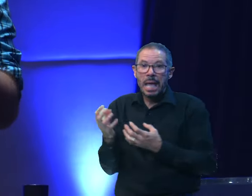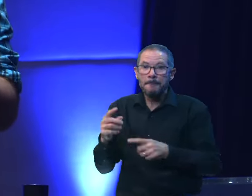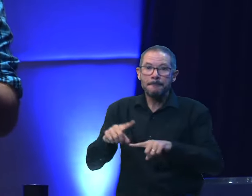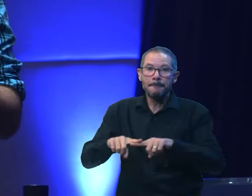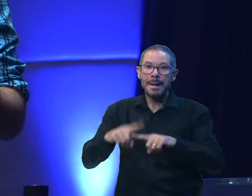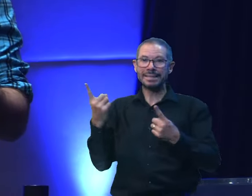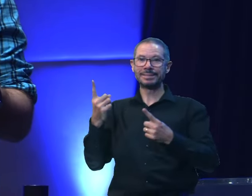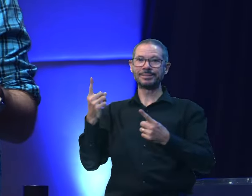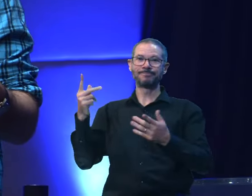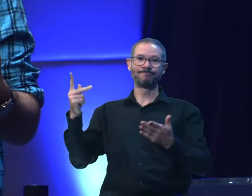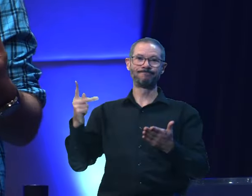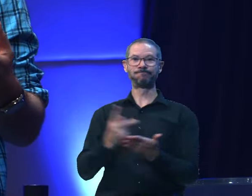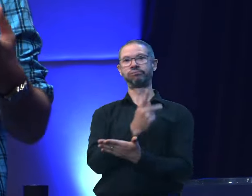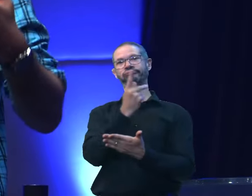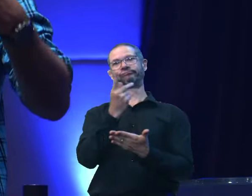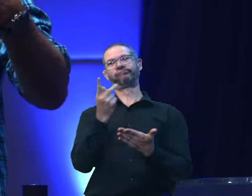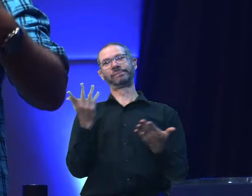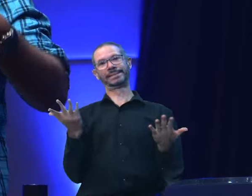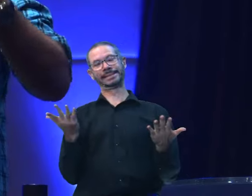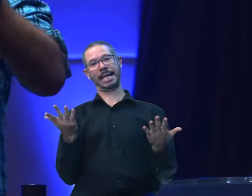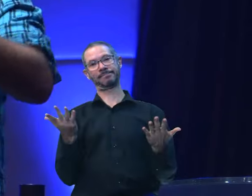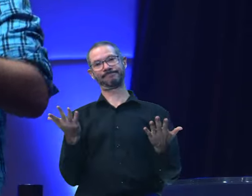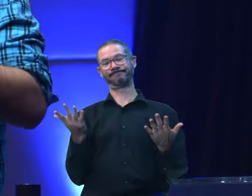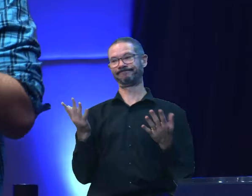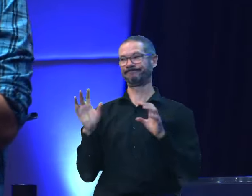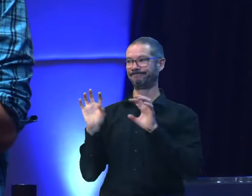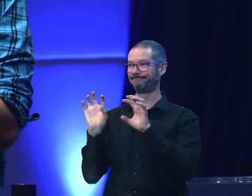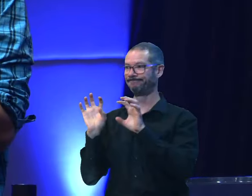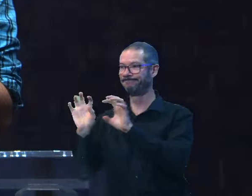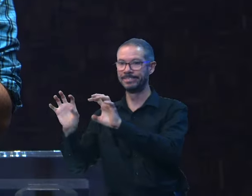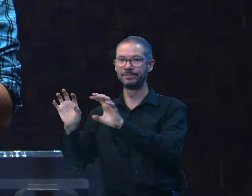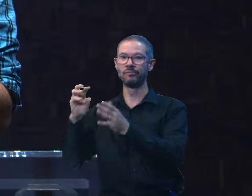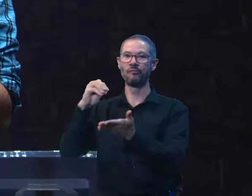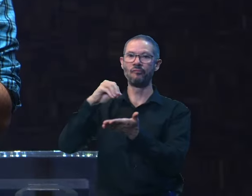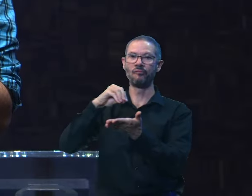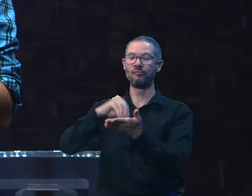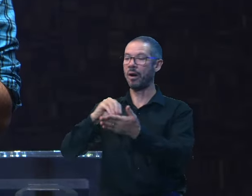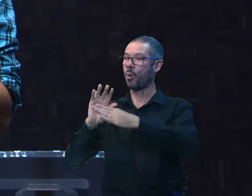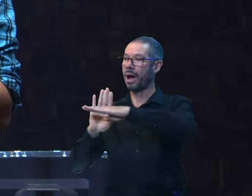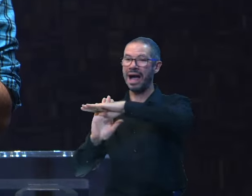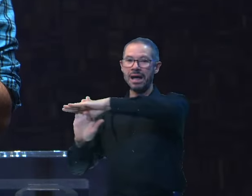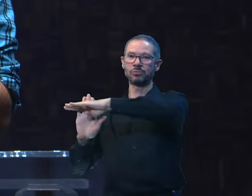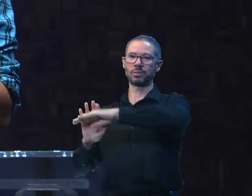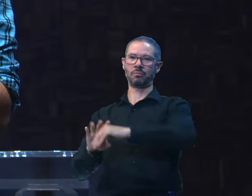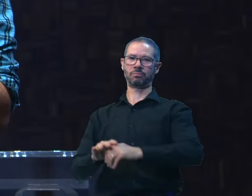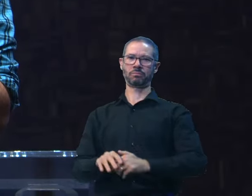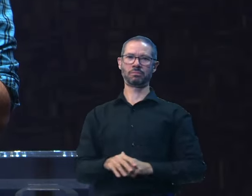conseguimos suprir. E nós ferimos por negligência.